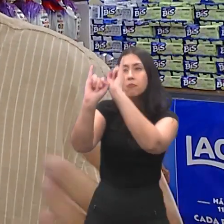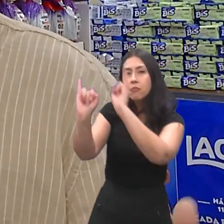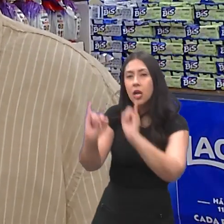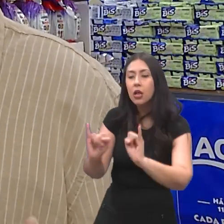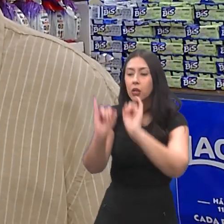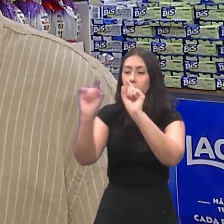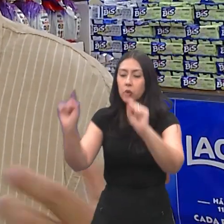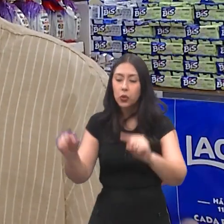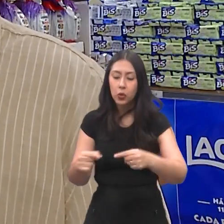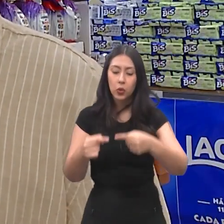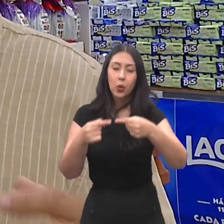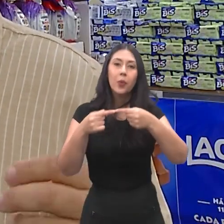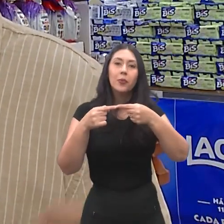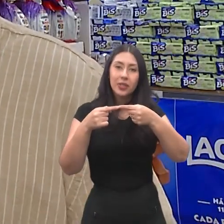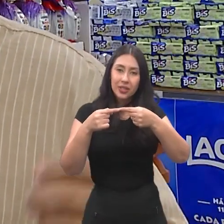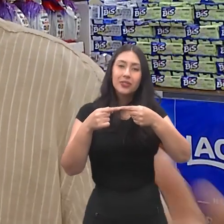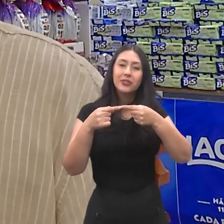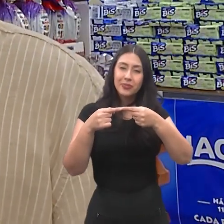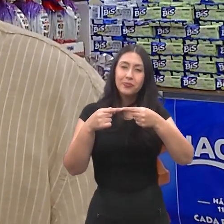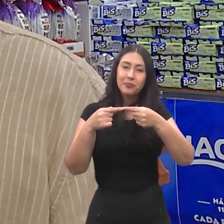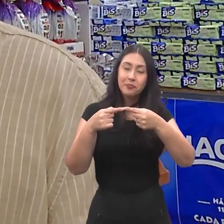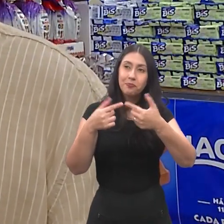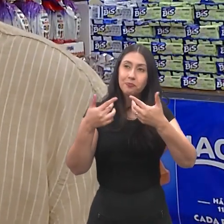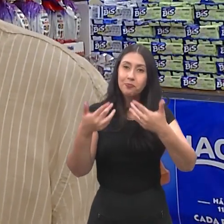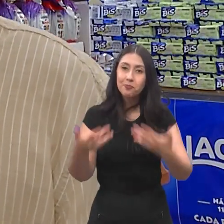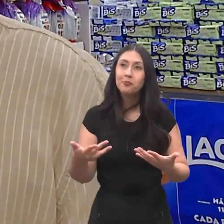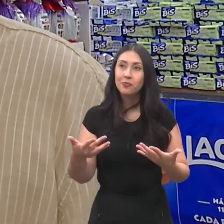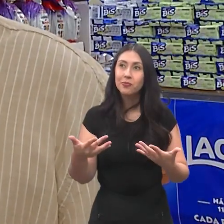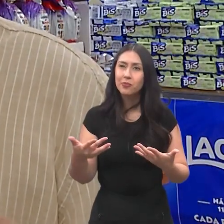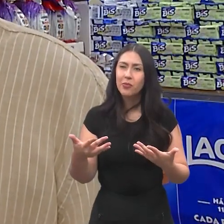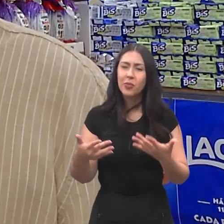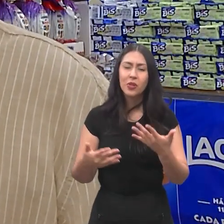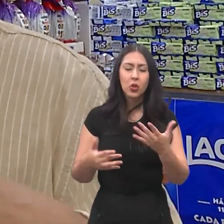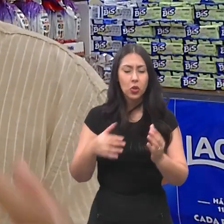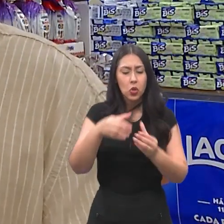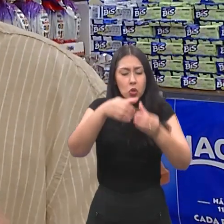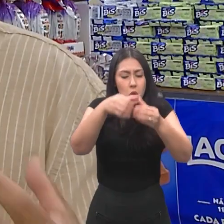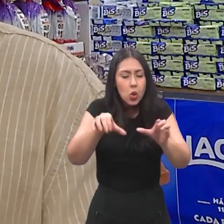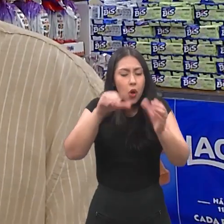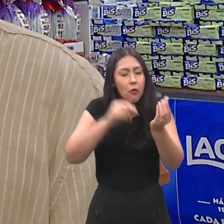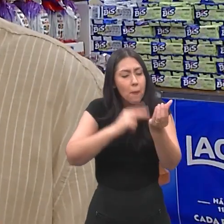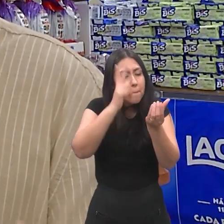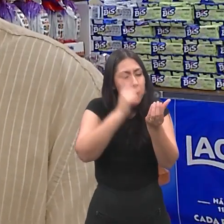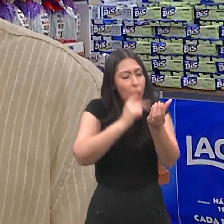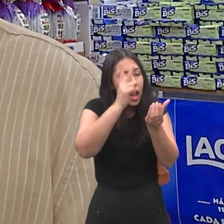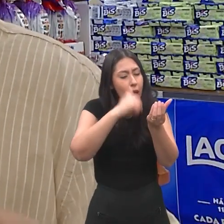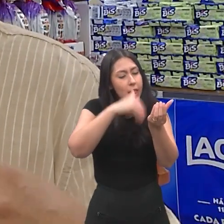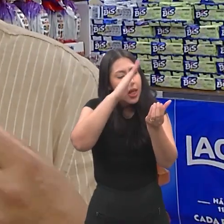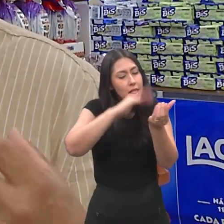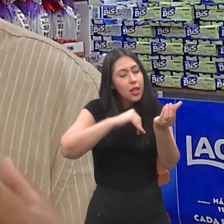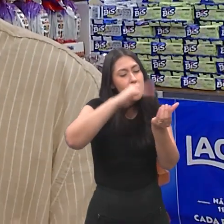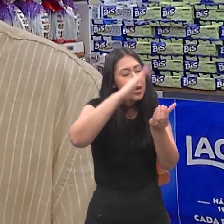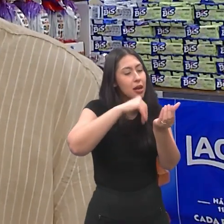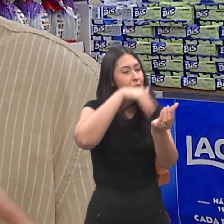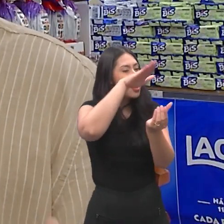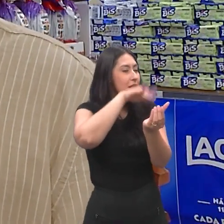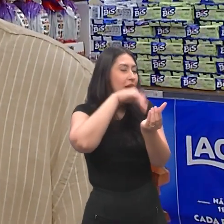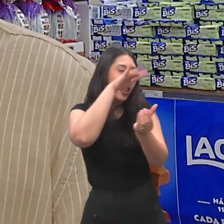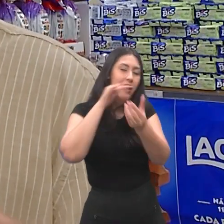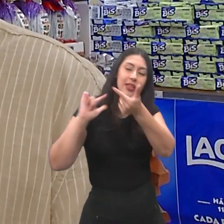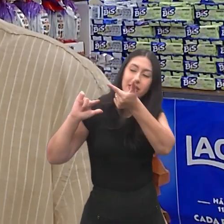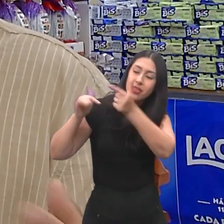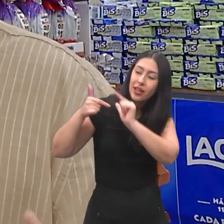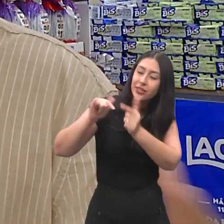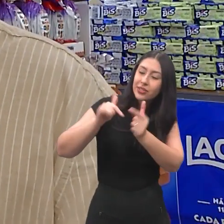ligados às questões desse pintar os ovos e fazer